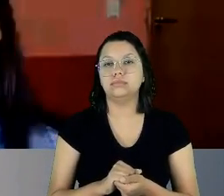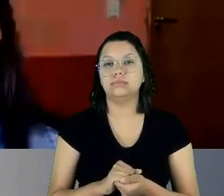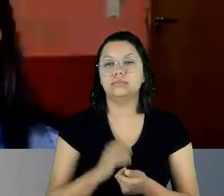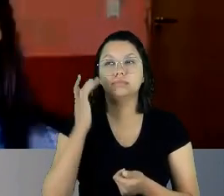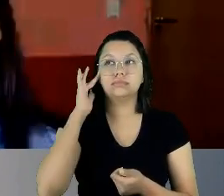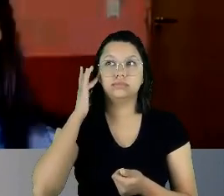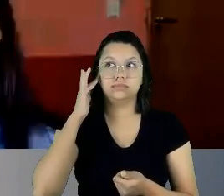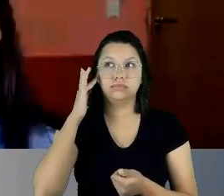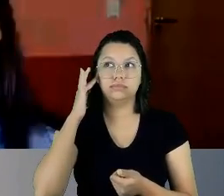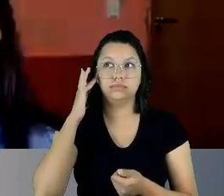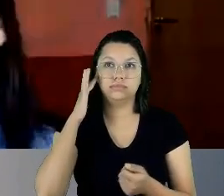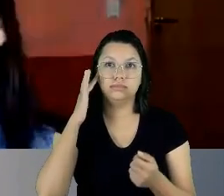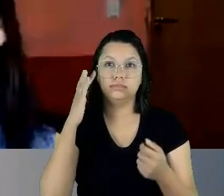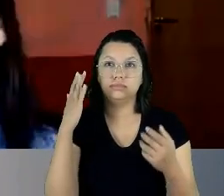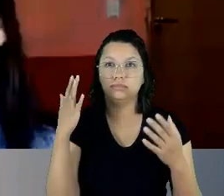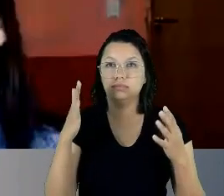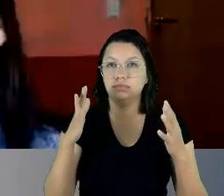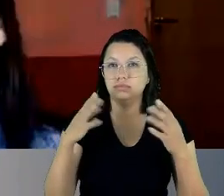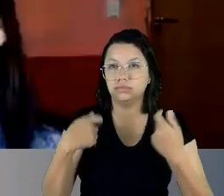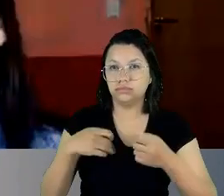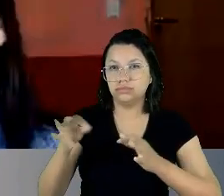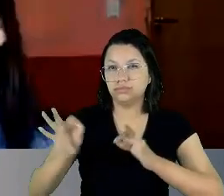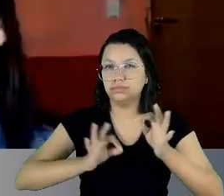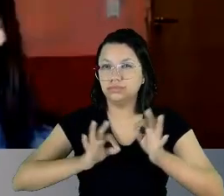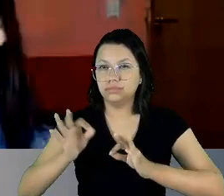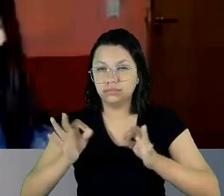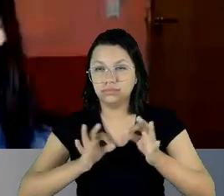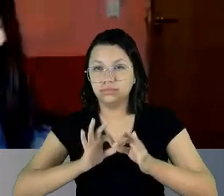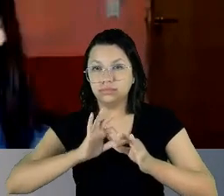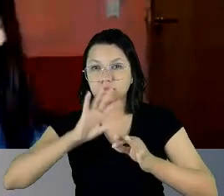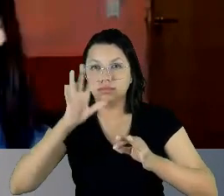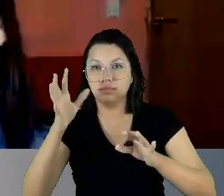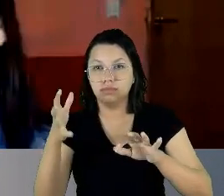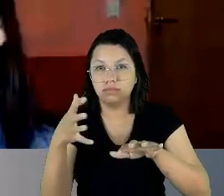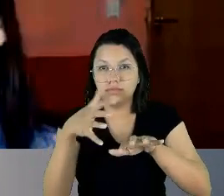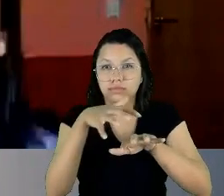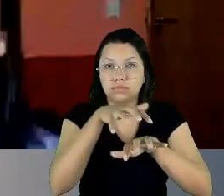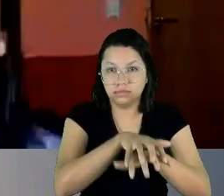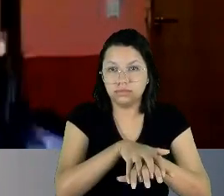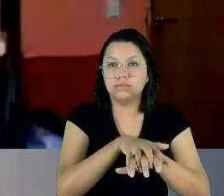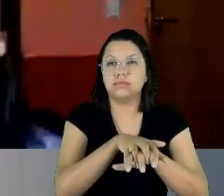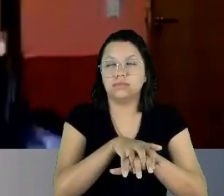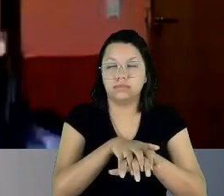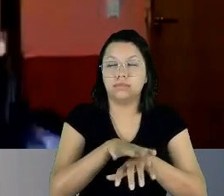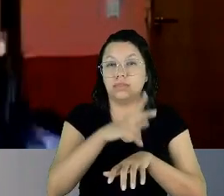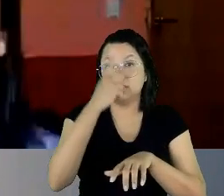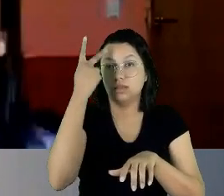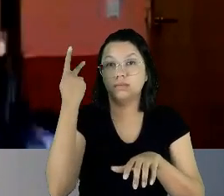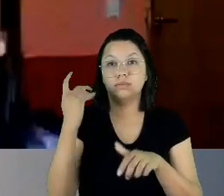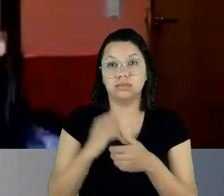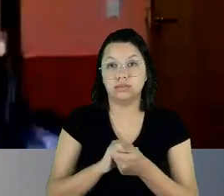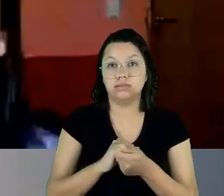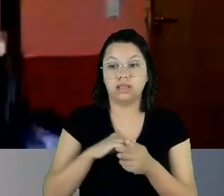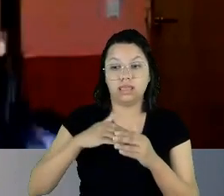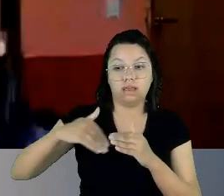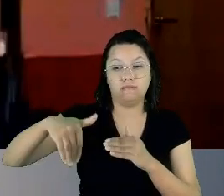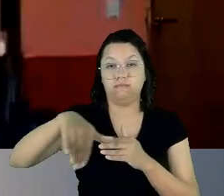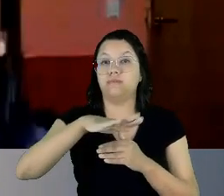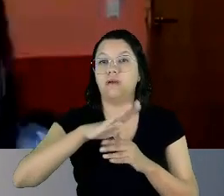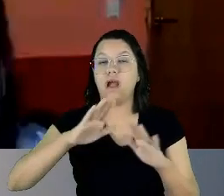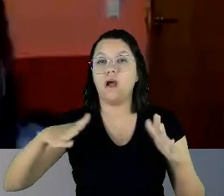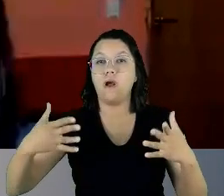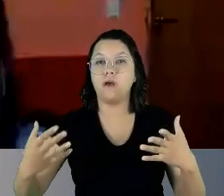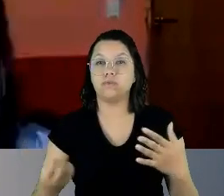e acho que isso passa por uma regulamentação que inclua as pessoas, que estão de fora disso. Quando a